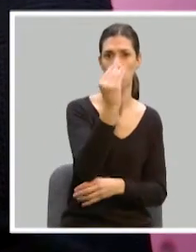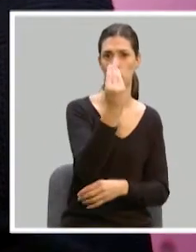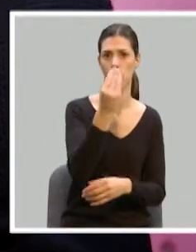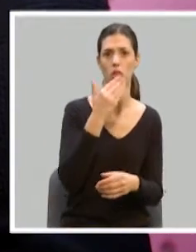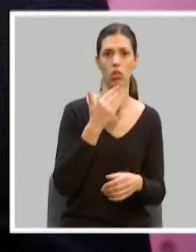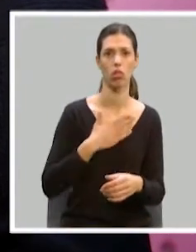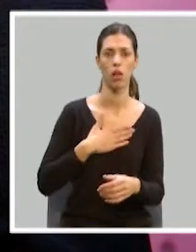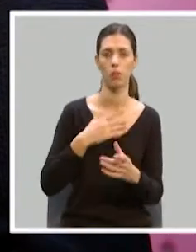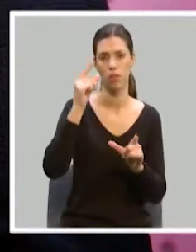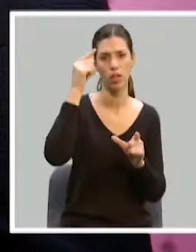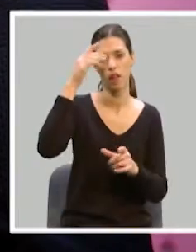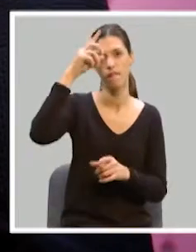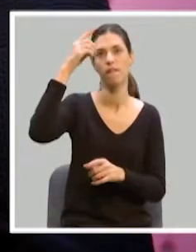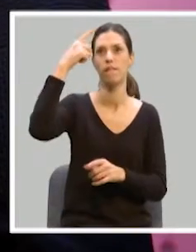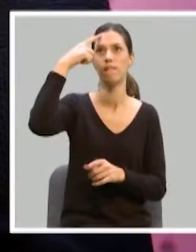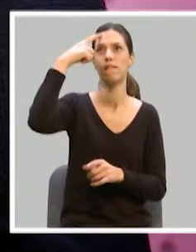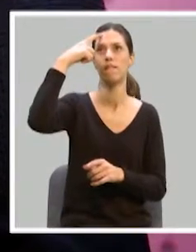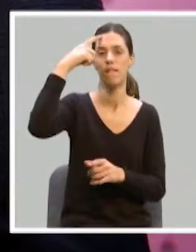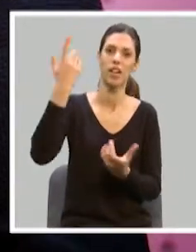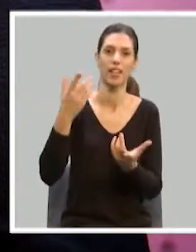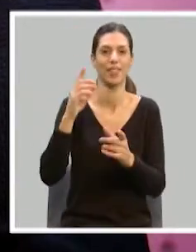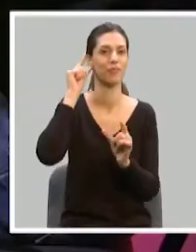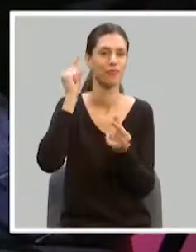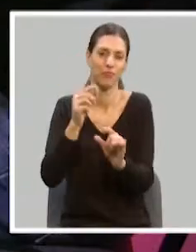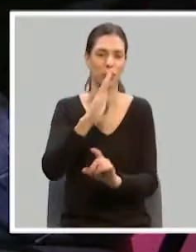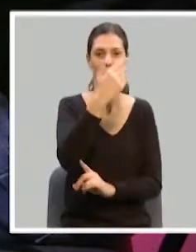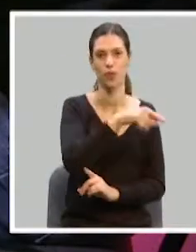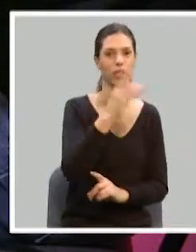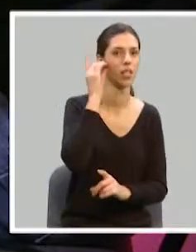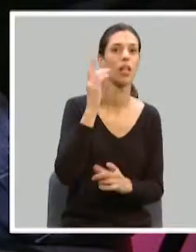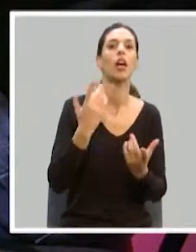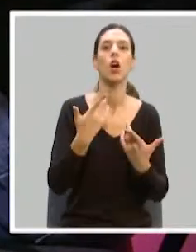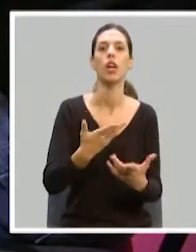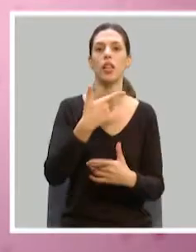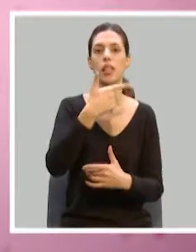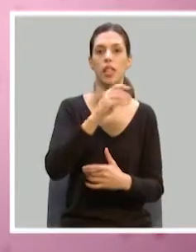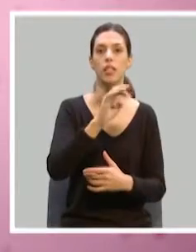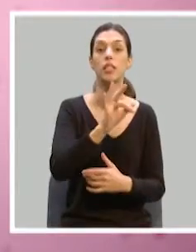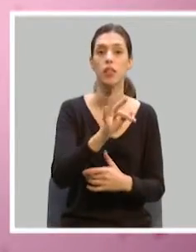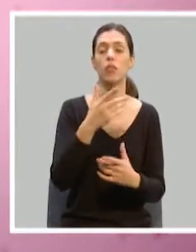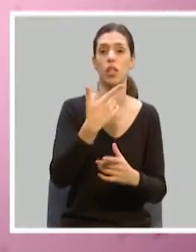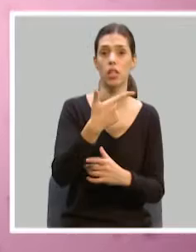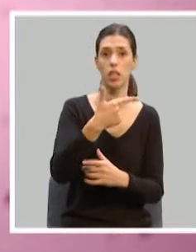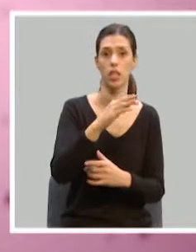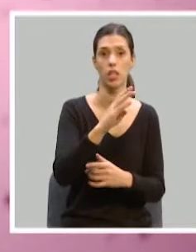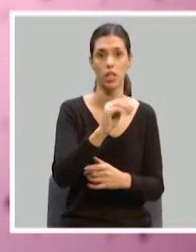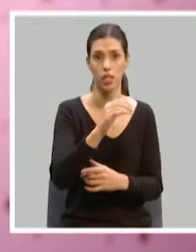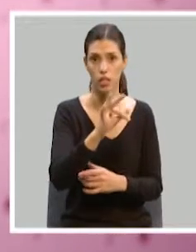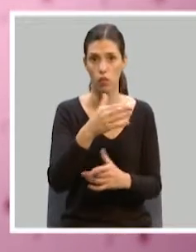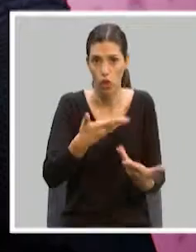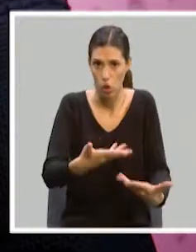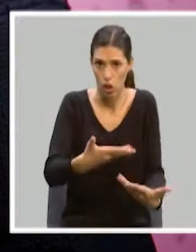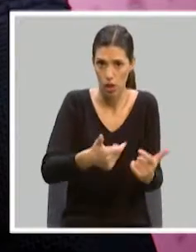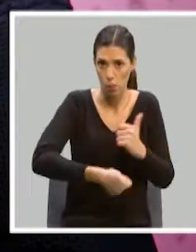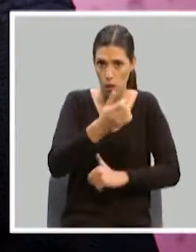um objeto que me faça Recordar mais a rádio do que além dos agora da tsf até sempre dois é melhor do que a